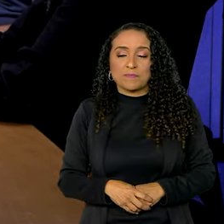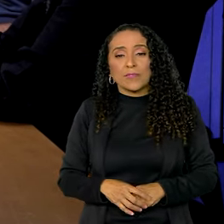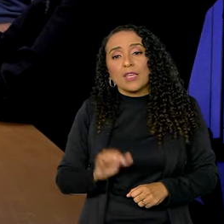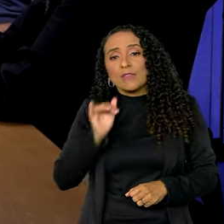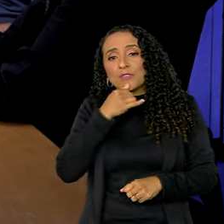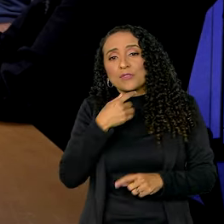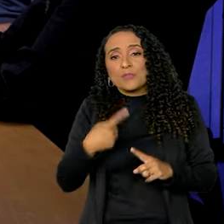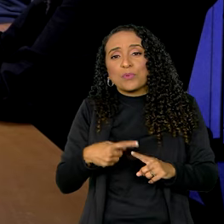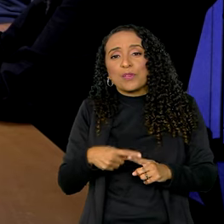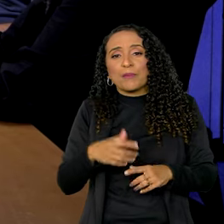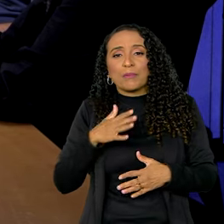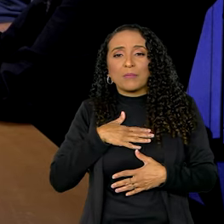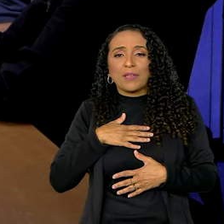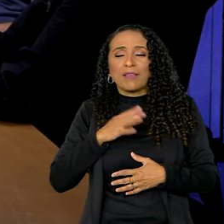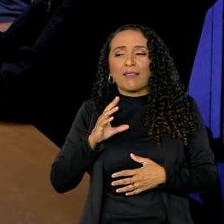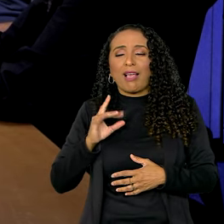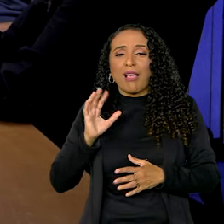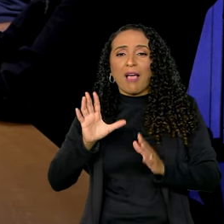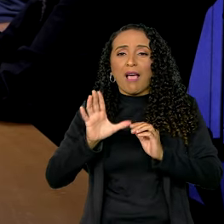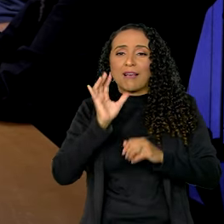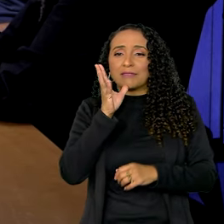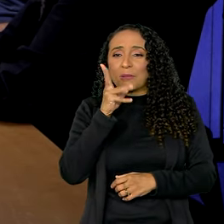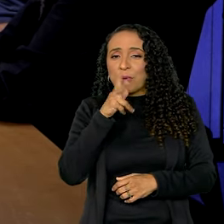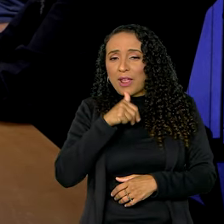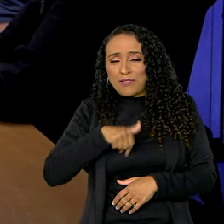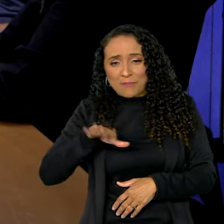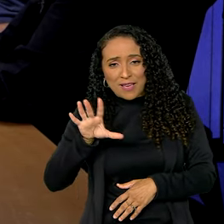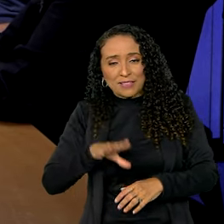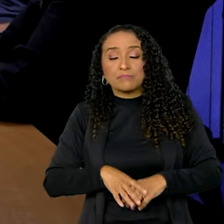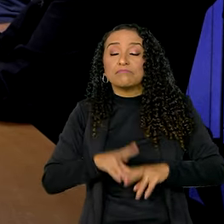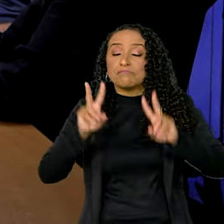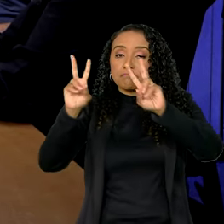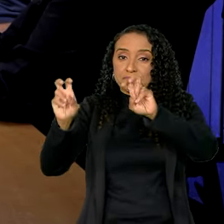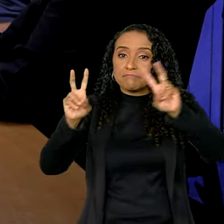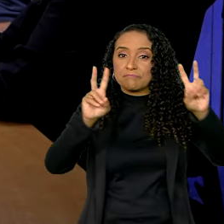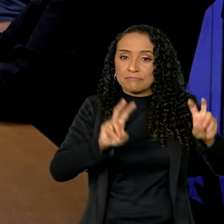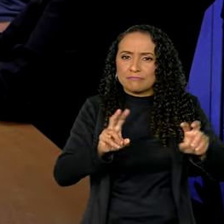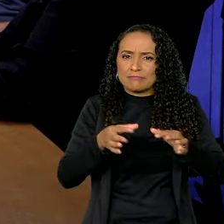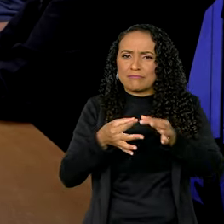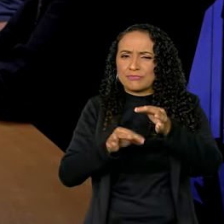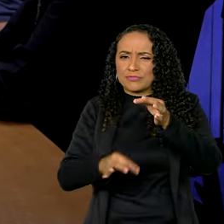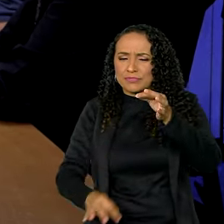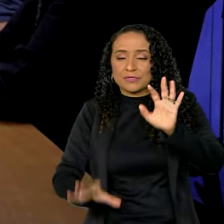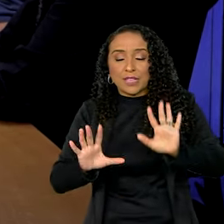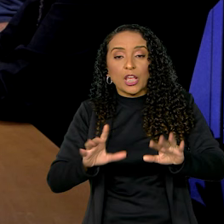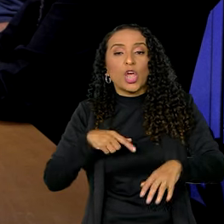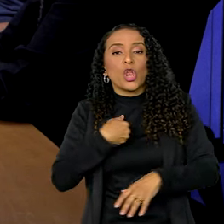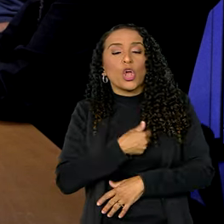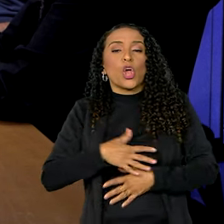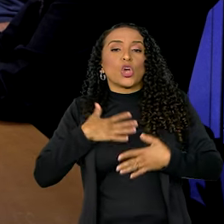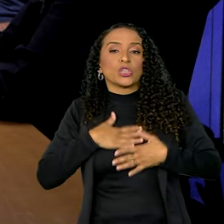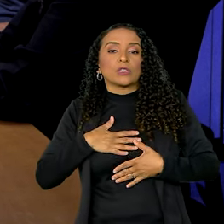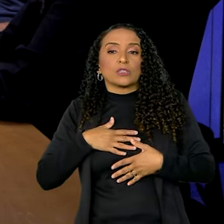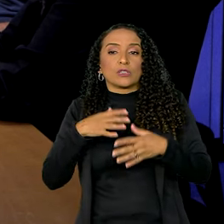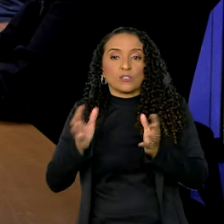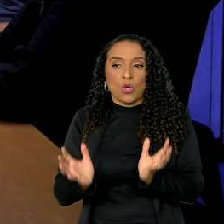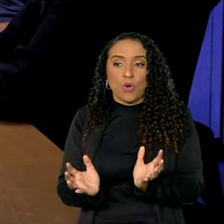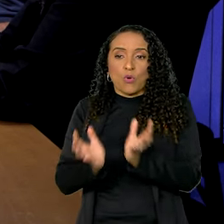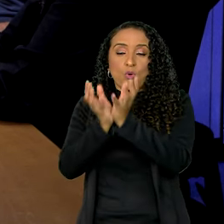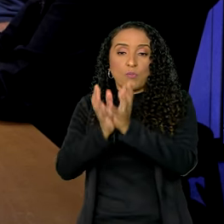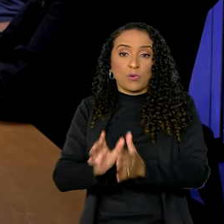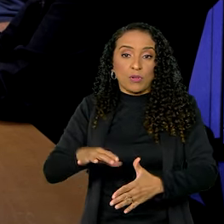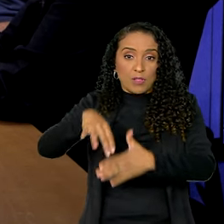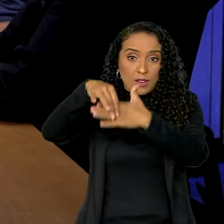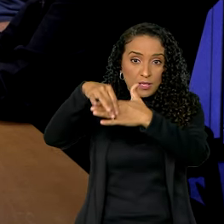infelizmente que por mim a gente ficava mais tempo aqui é são assuntos inesgotáveis né Nós gostaríamos que na cúpula dos